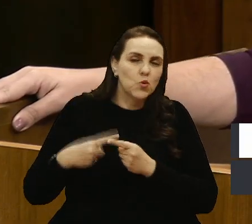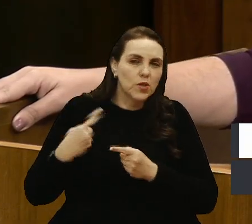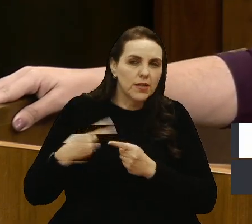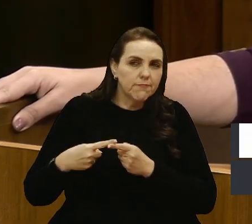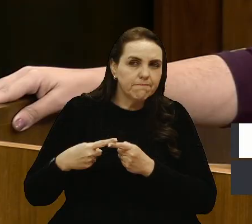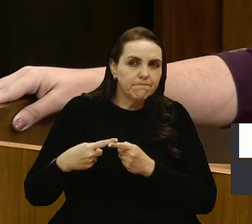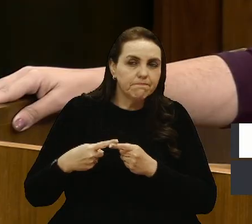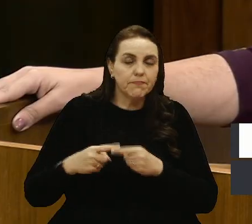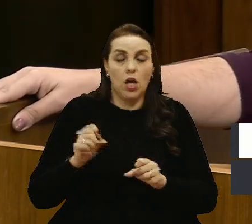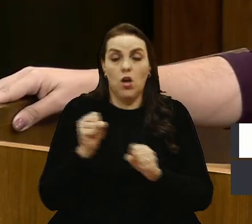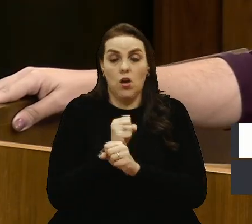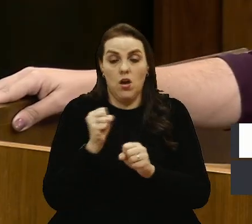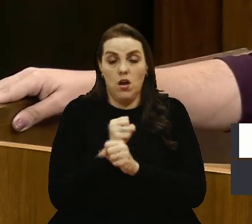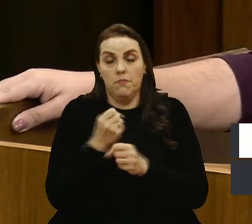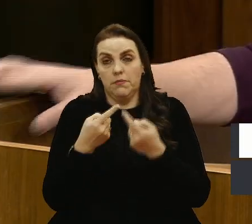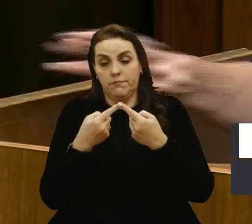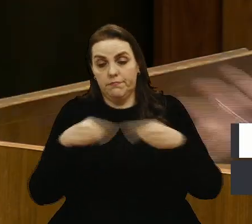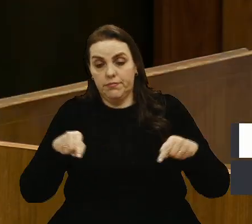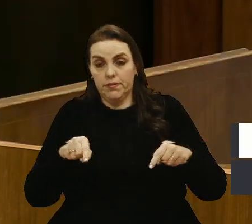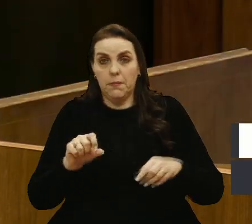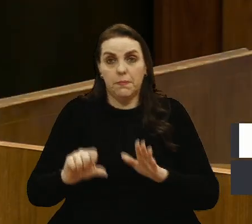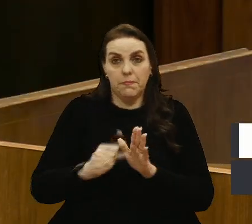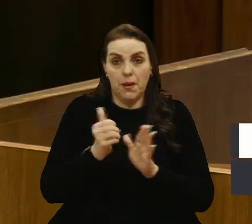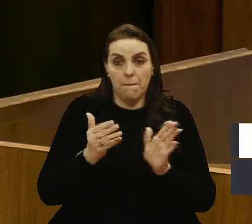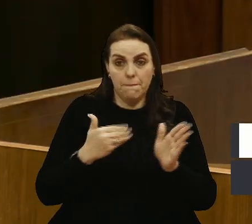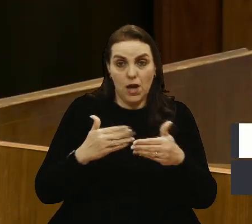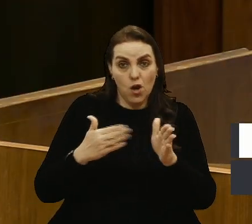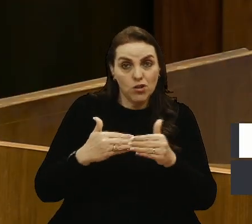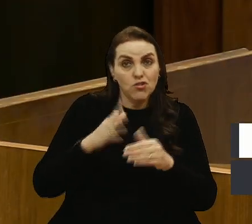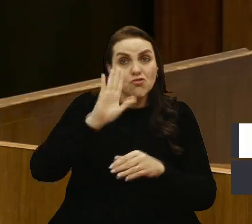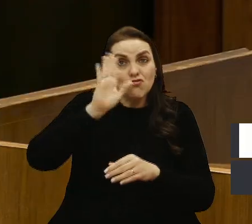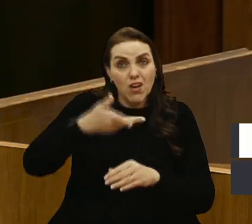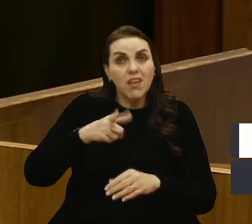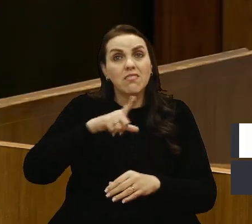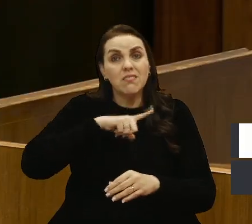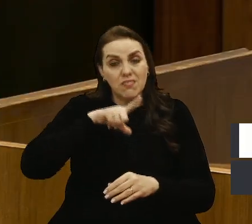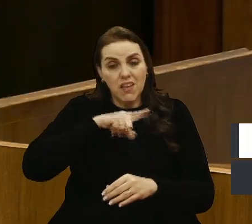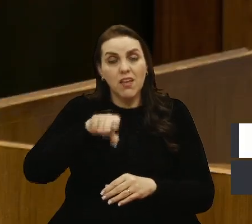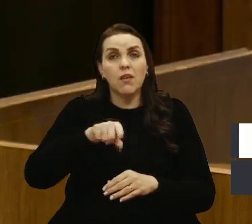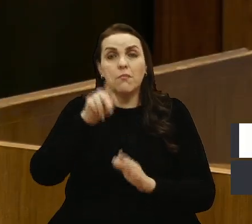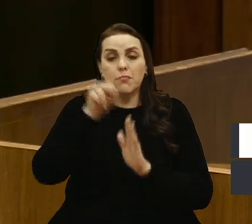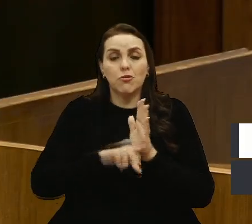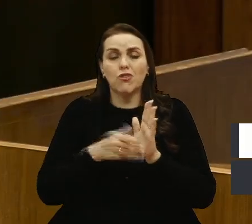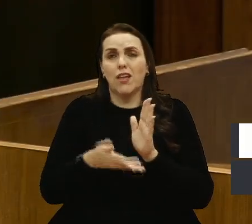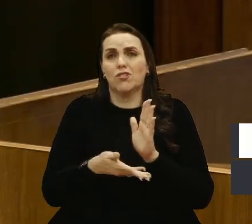obras lançadas no primeiro pacote são as obras ainda que já têm projeto.